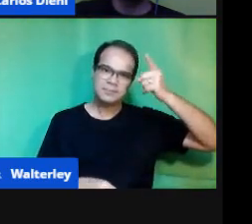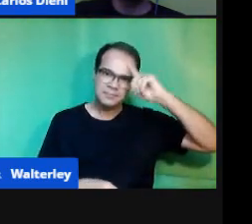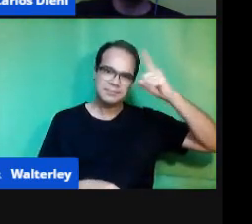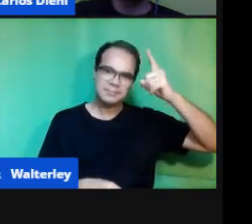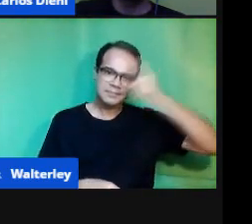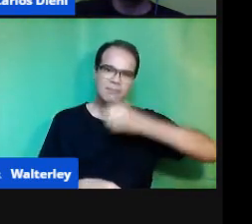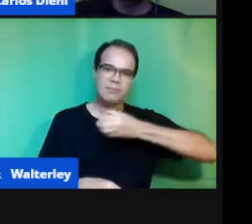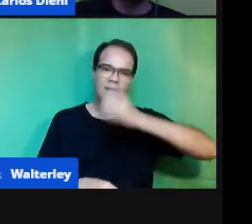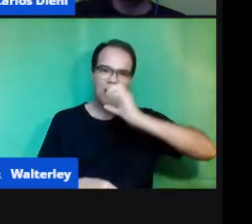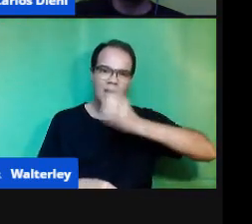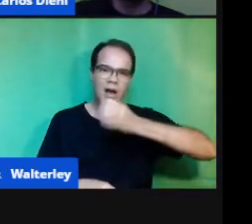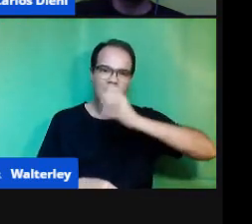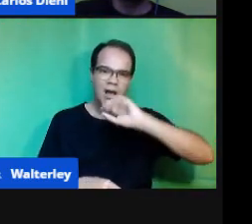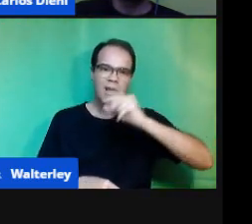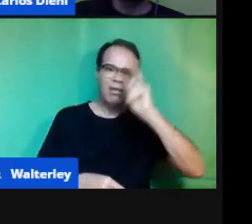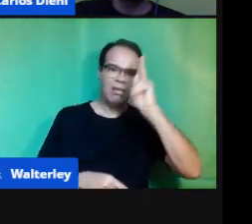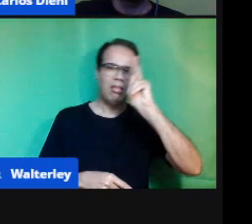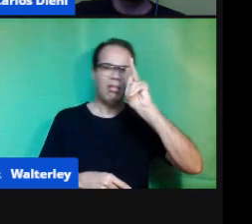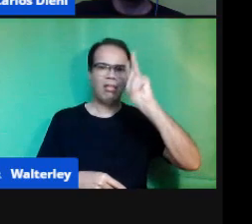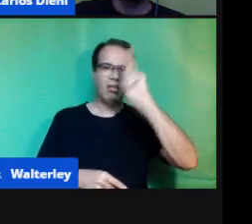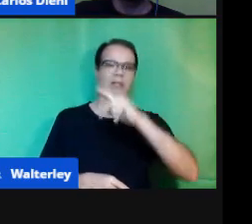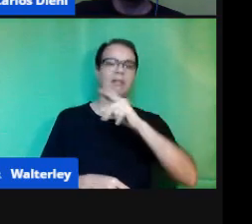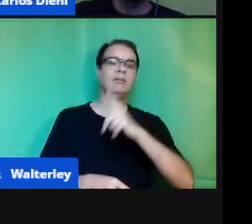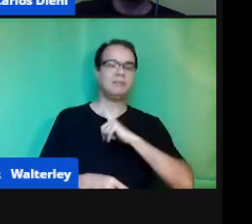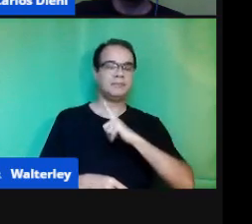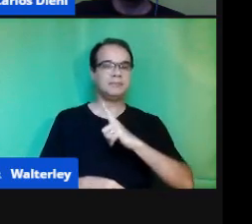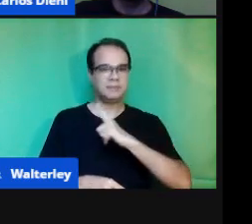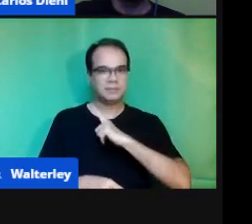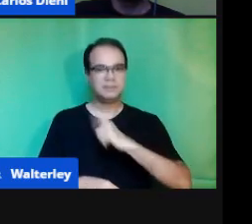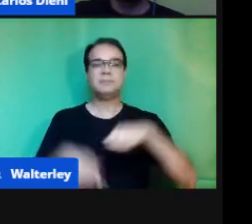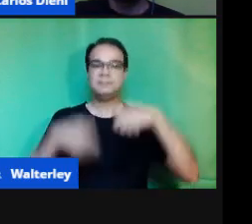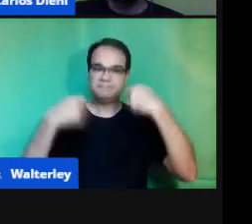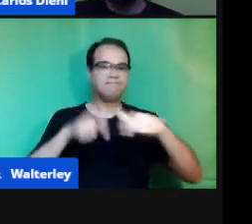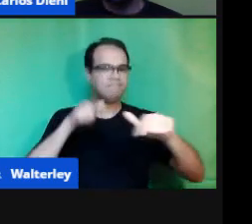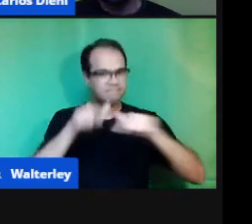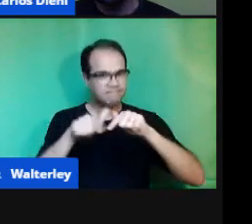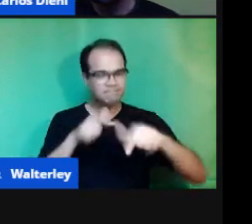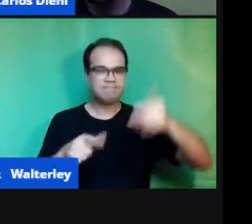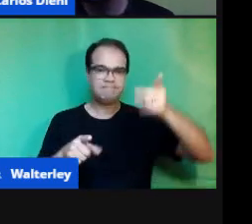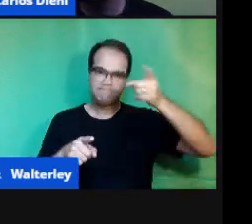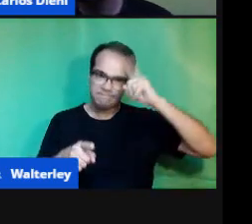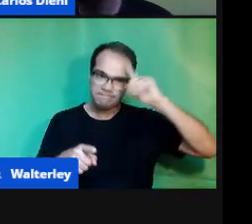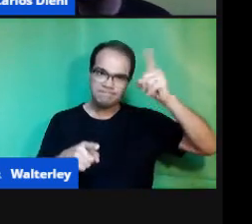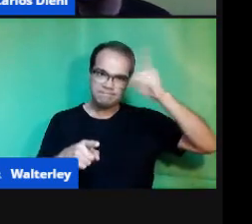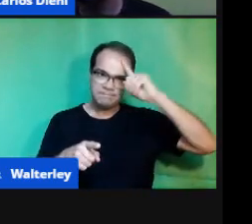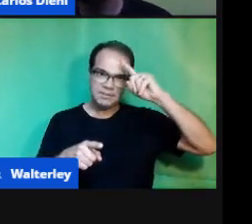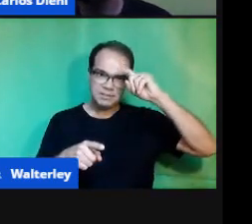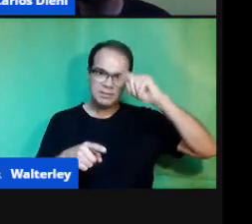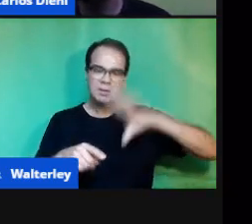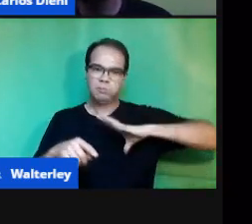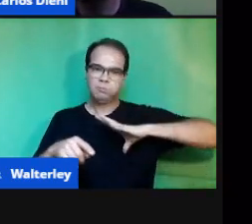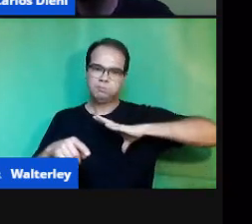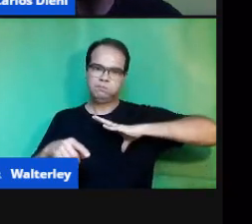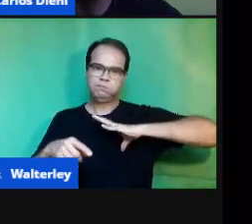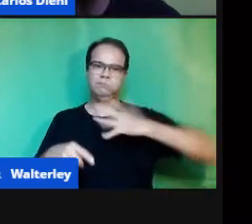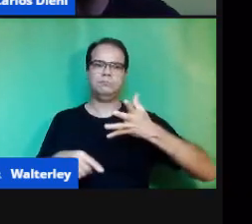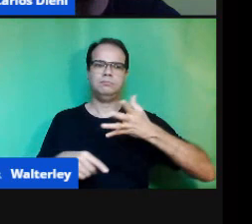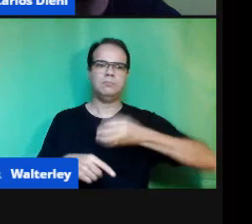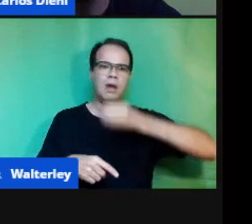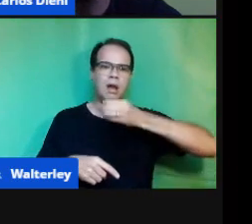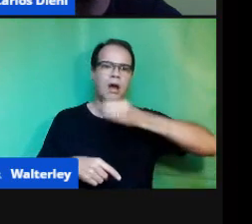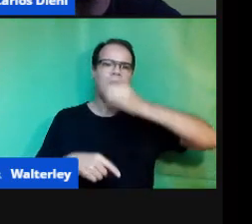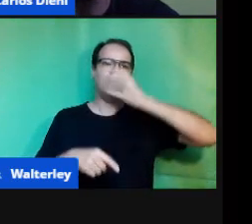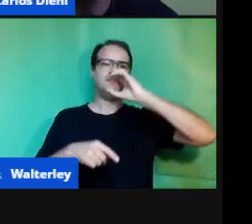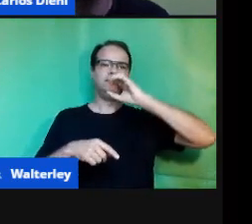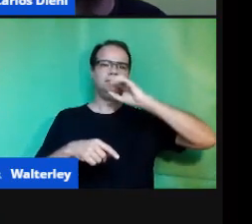que sustentar minha filha, minha família. Então, eu bebo todo dia para criar coragem. Porque normal, eu não